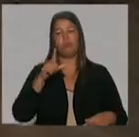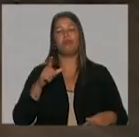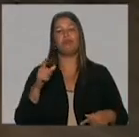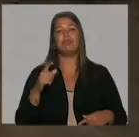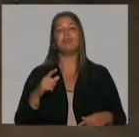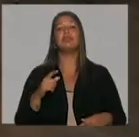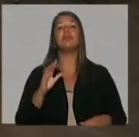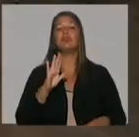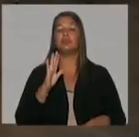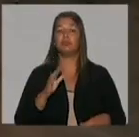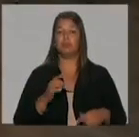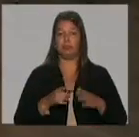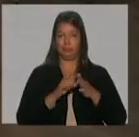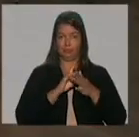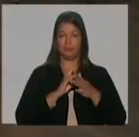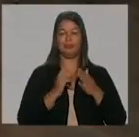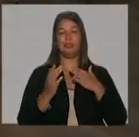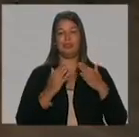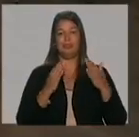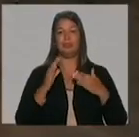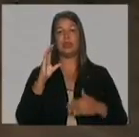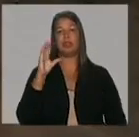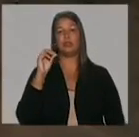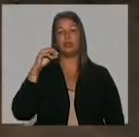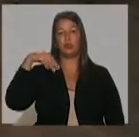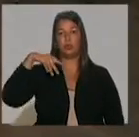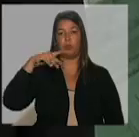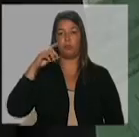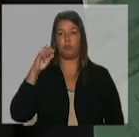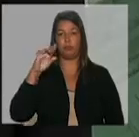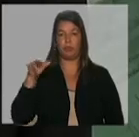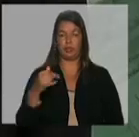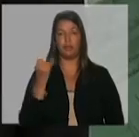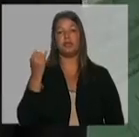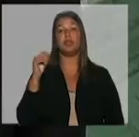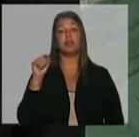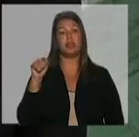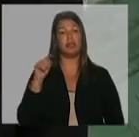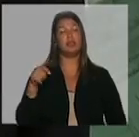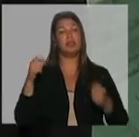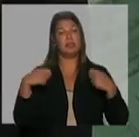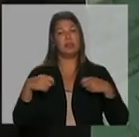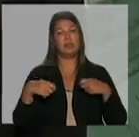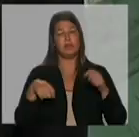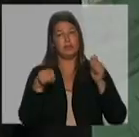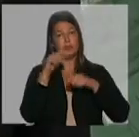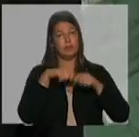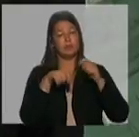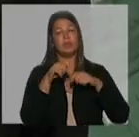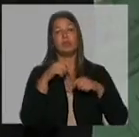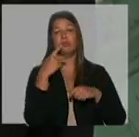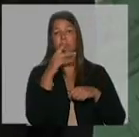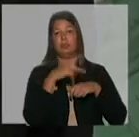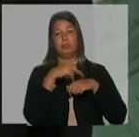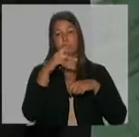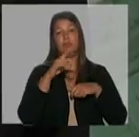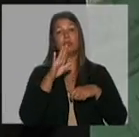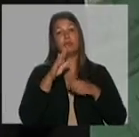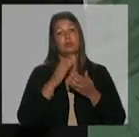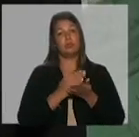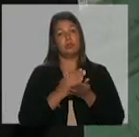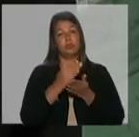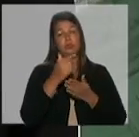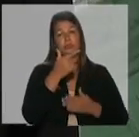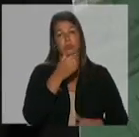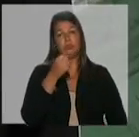Como falávamos no primeiro bloco, o Comperj depende aí de um investimento da Petrobras, né? Mas no início desse ano,